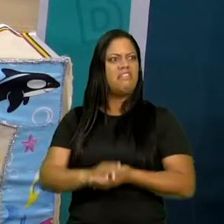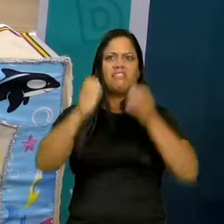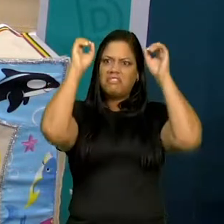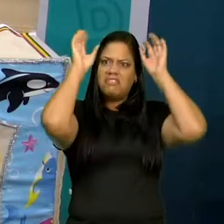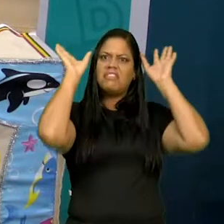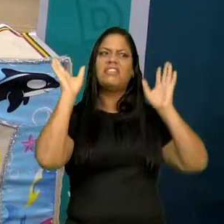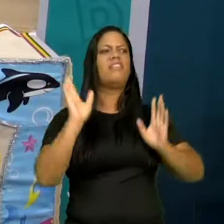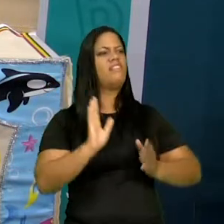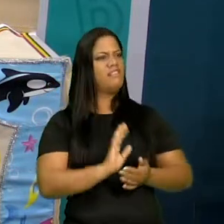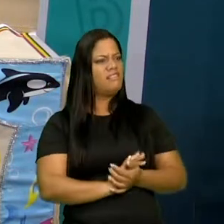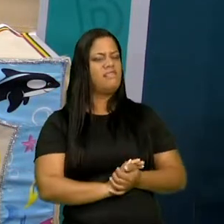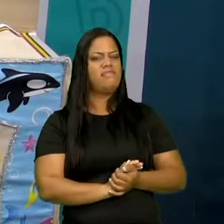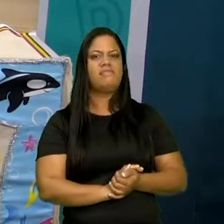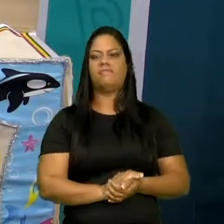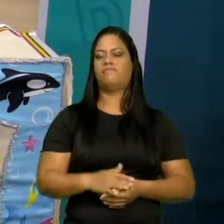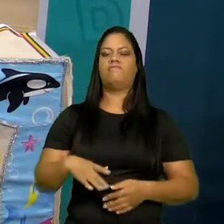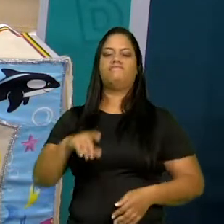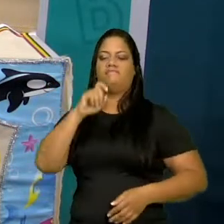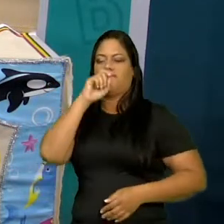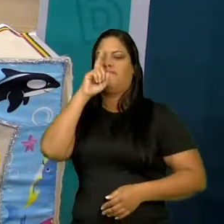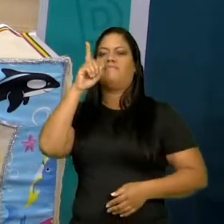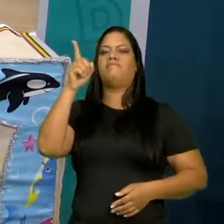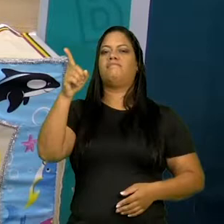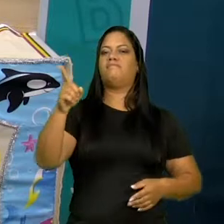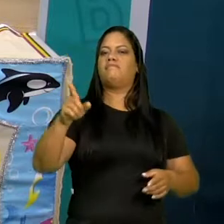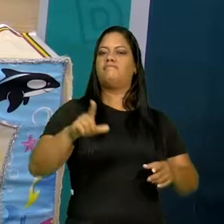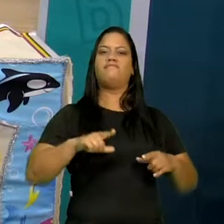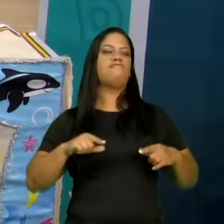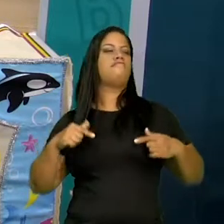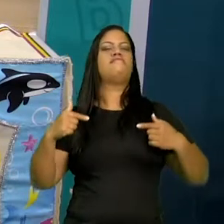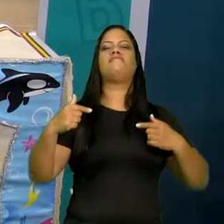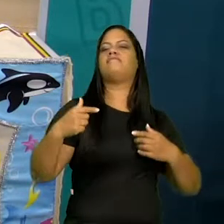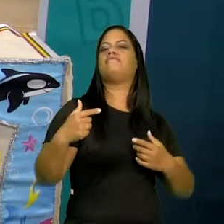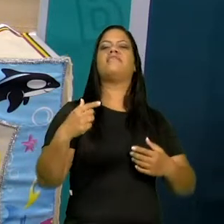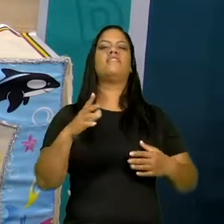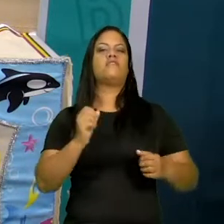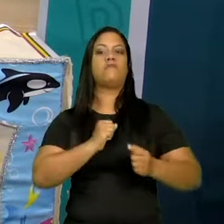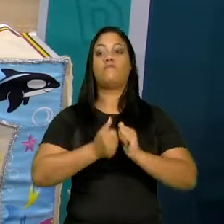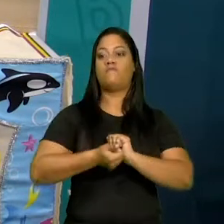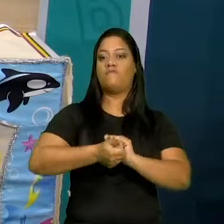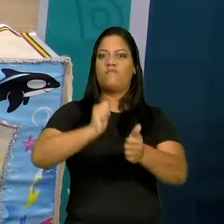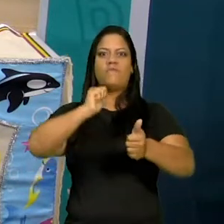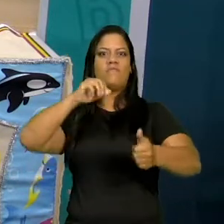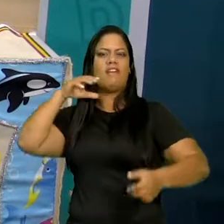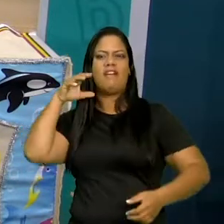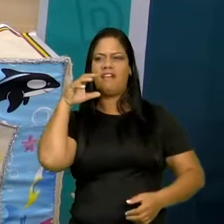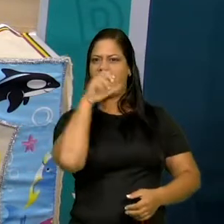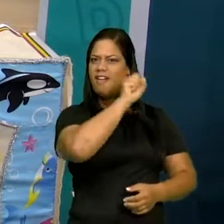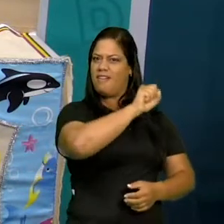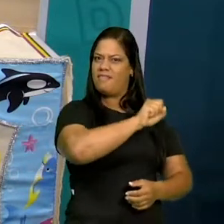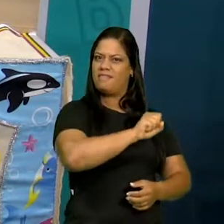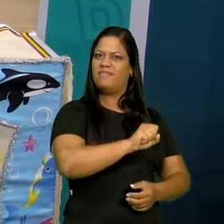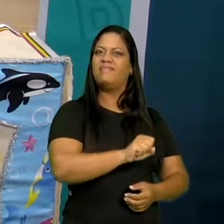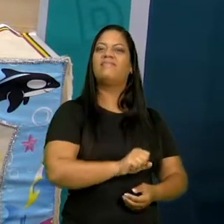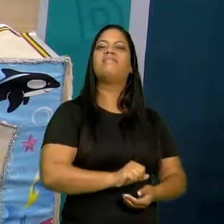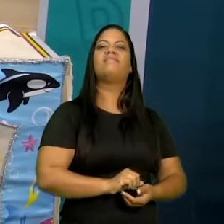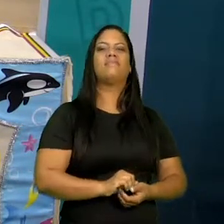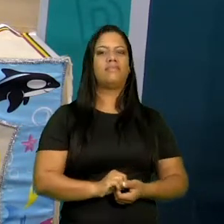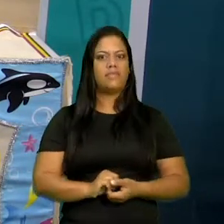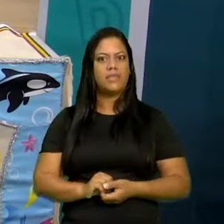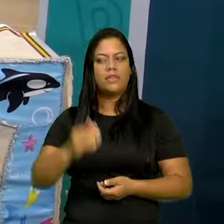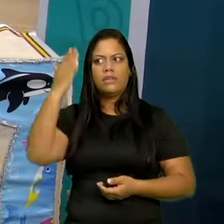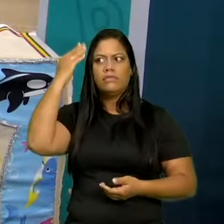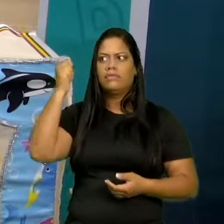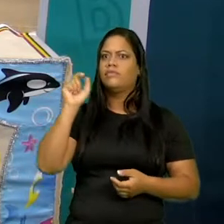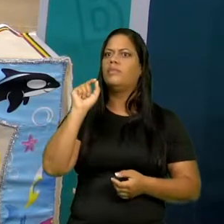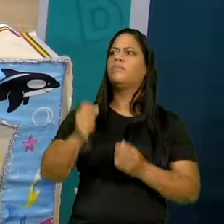era? Isso. Se gabava que era o animal que corria mais rápido. Tu não sabe o